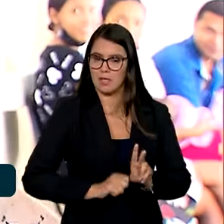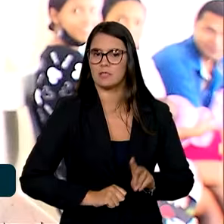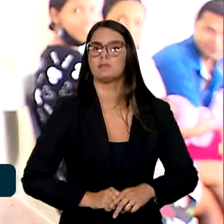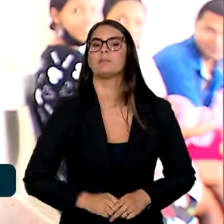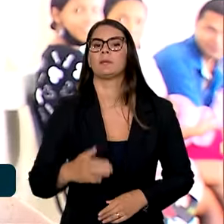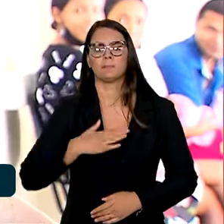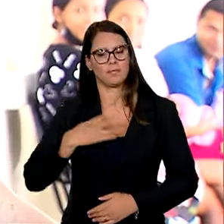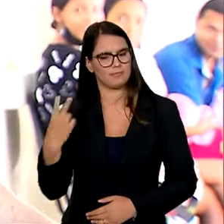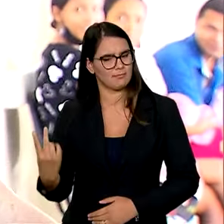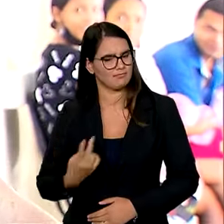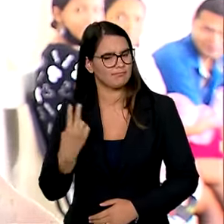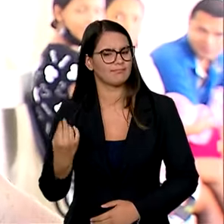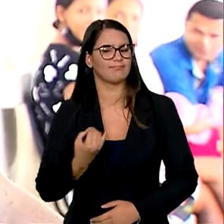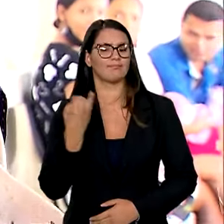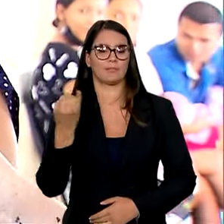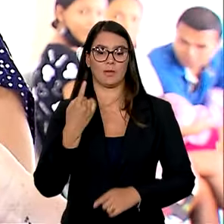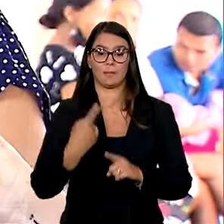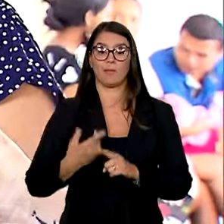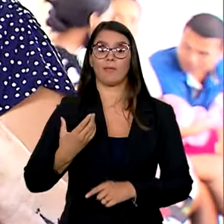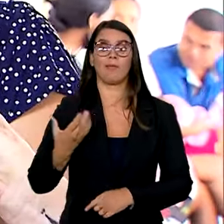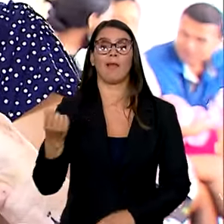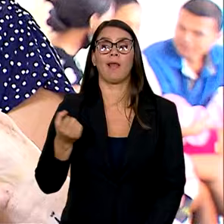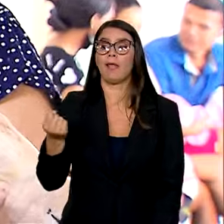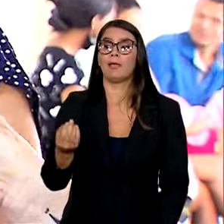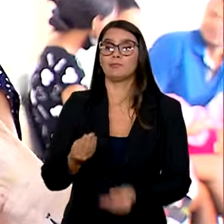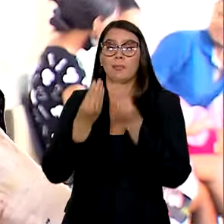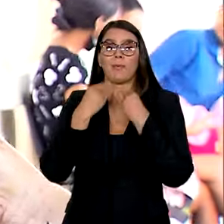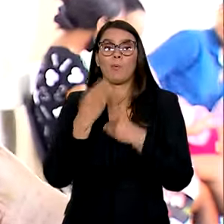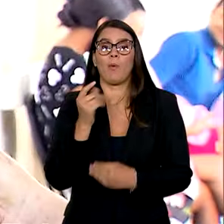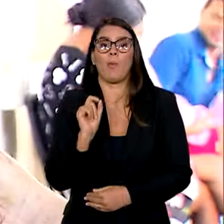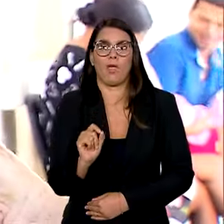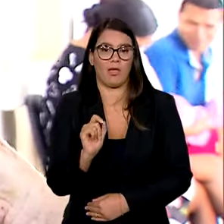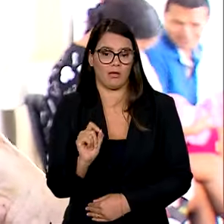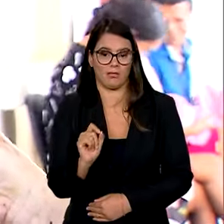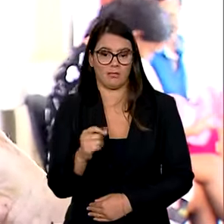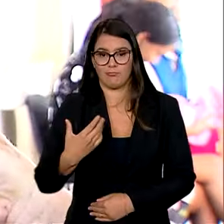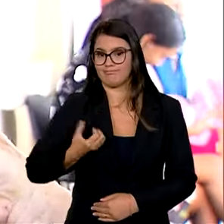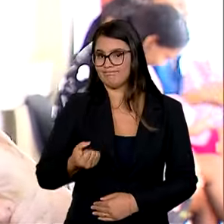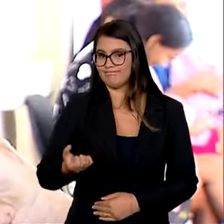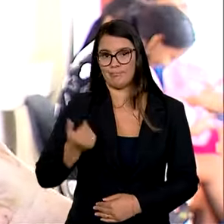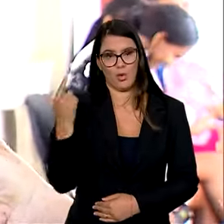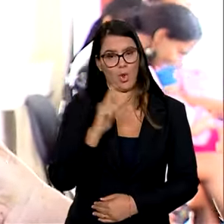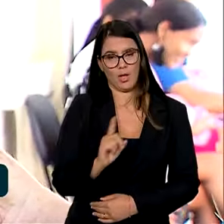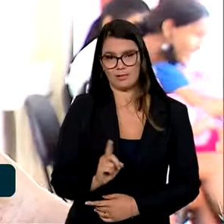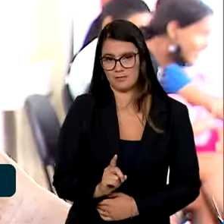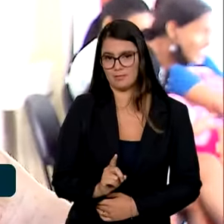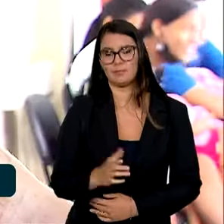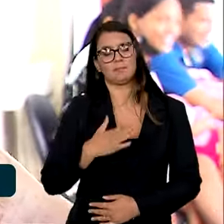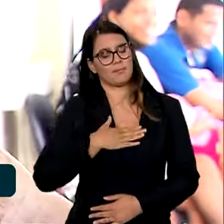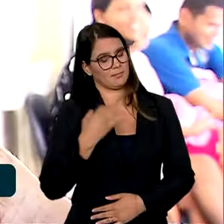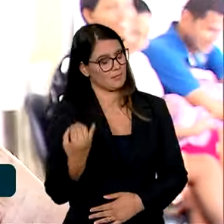muito importante, né? Porque se não fosse o leite de lá, o que é que minha filha ia comer, né? Eu não podia tirar ainda. Ah, mas para mim é